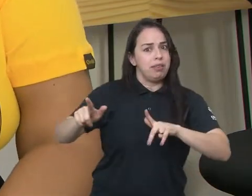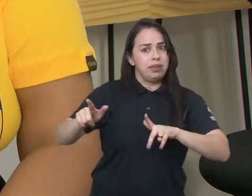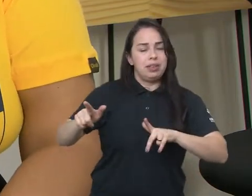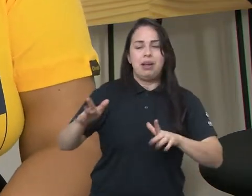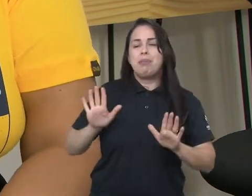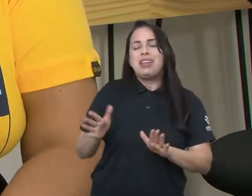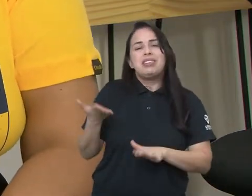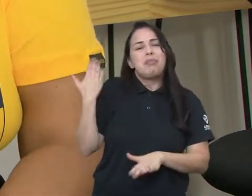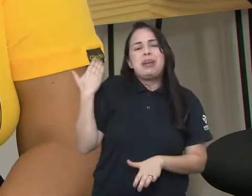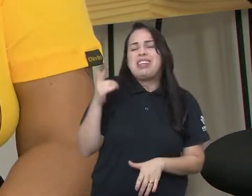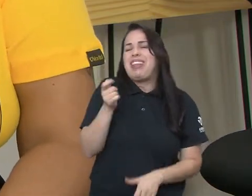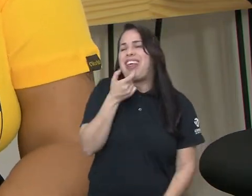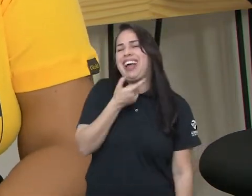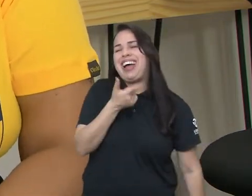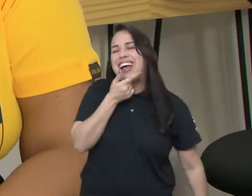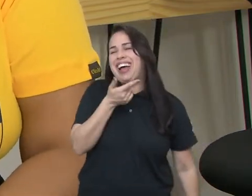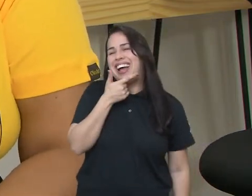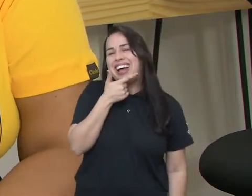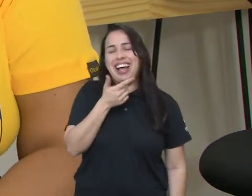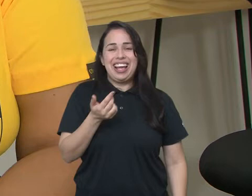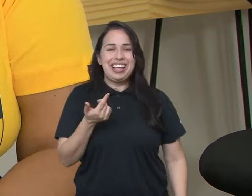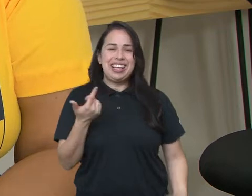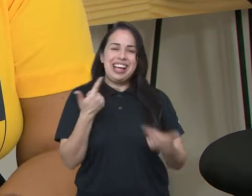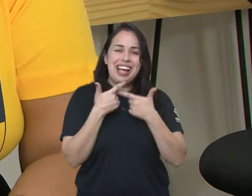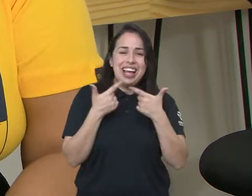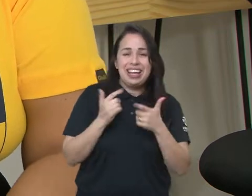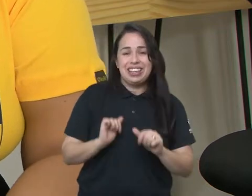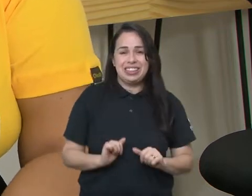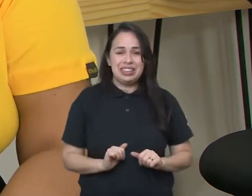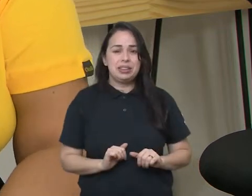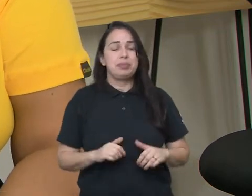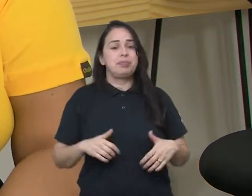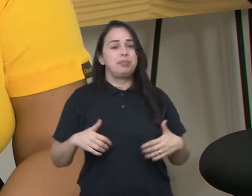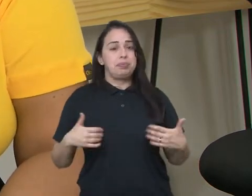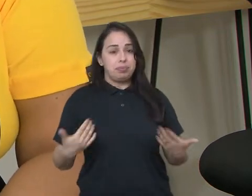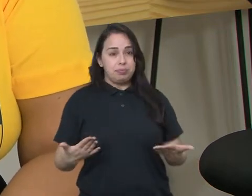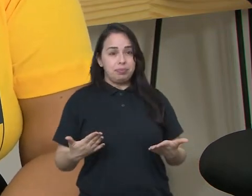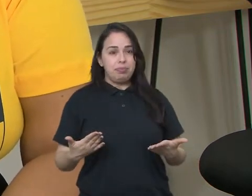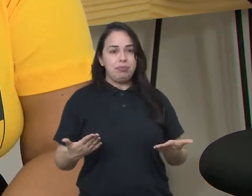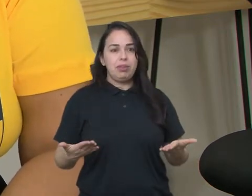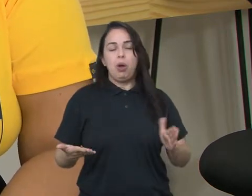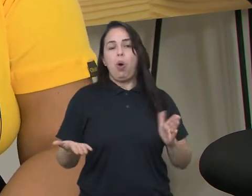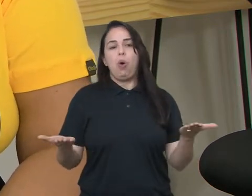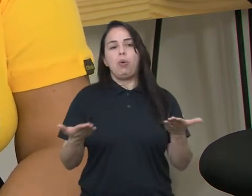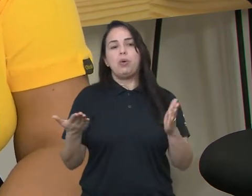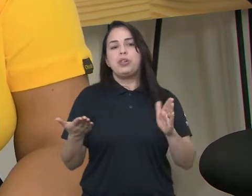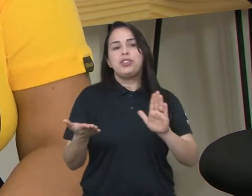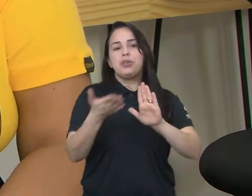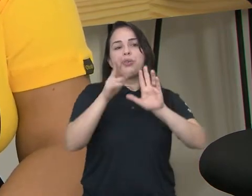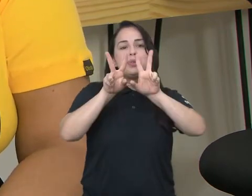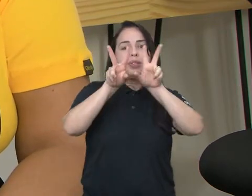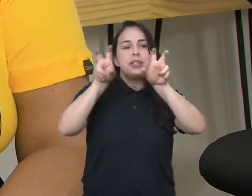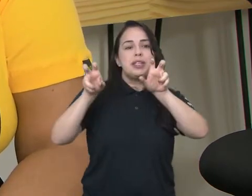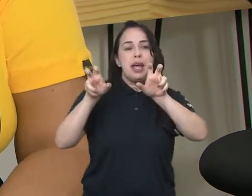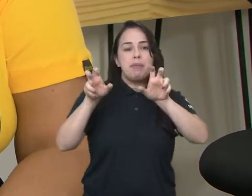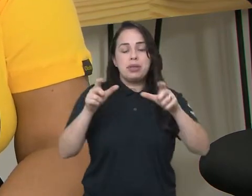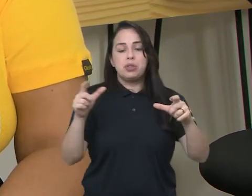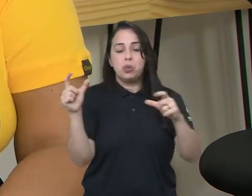diferente, completamente diferente. Eu dei risada e, sabe, é o que a gente é ensinado a fazer. E aí, as pautas